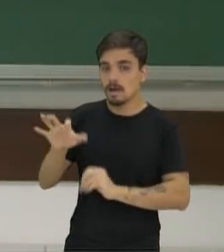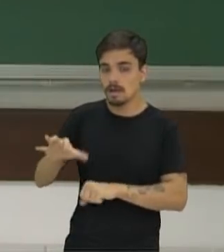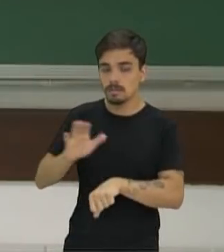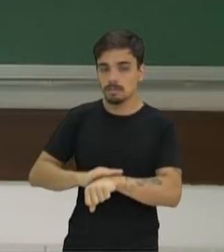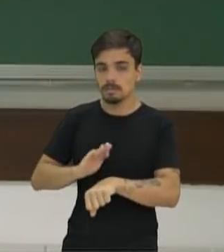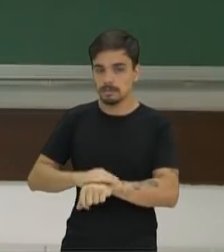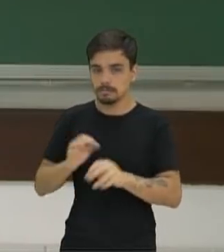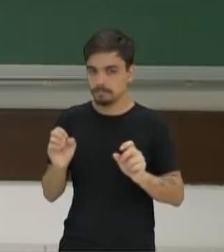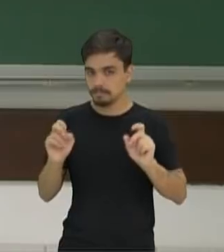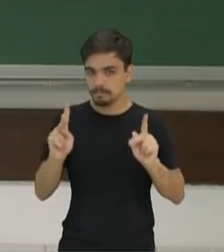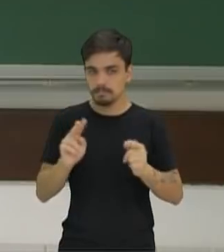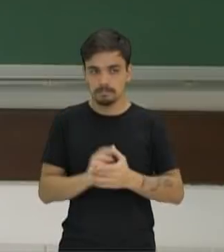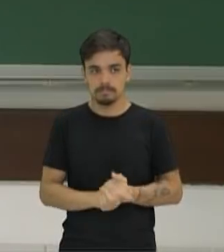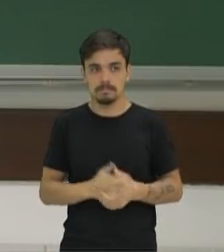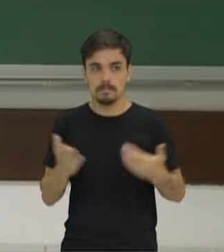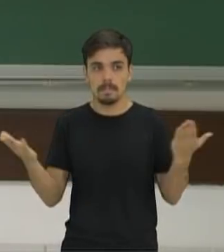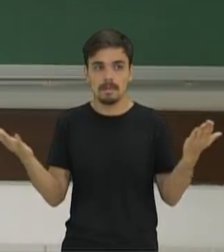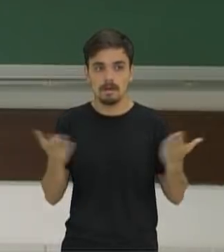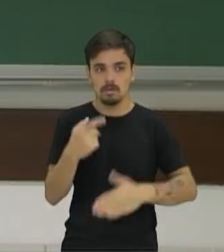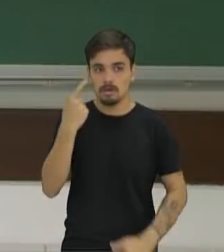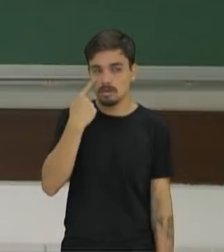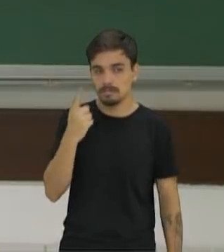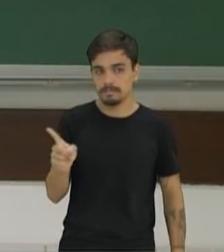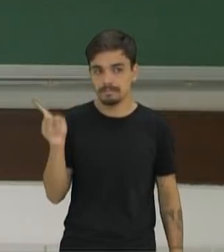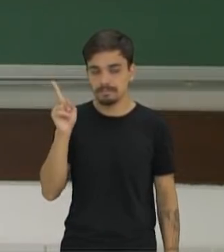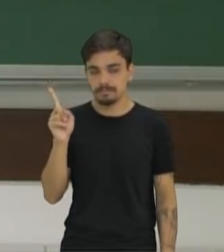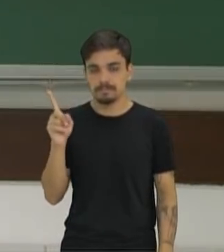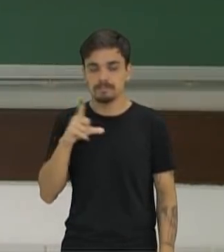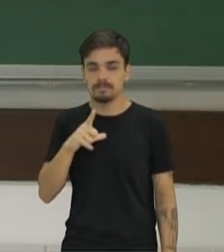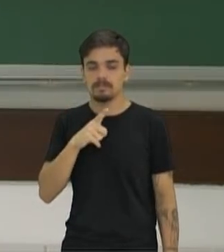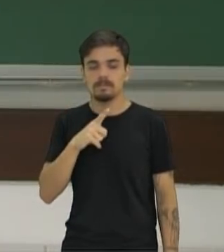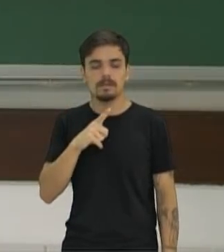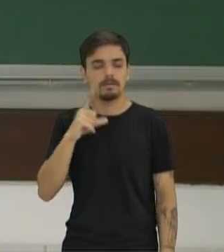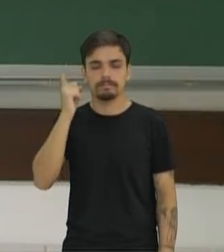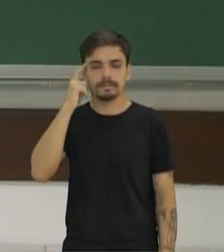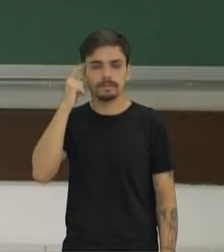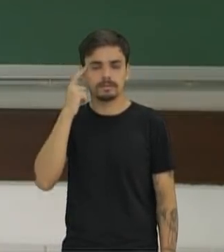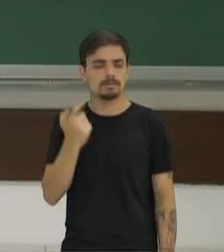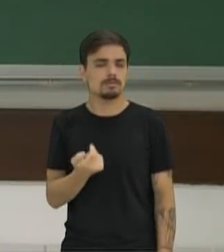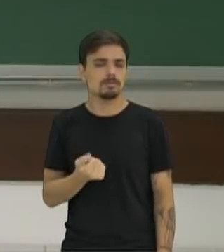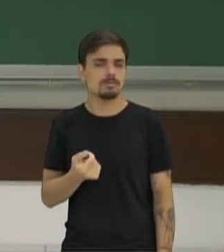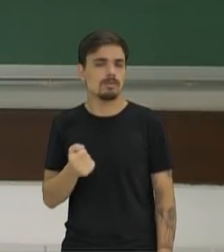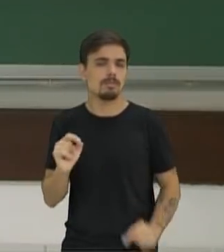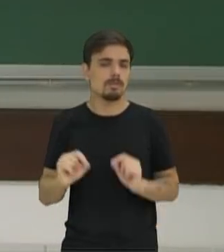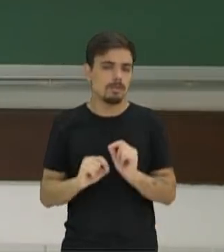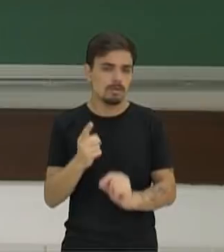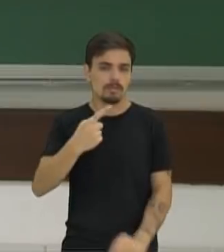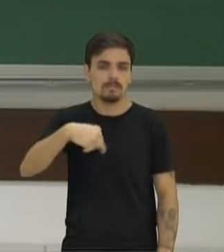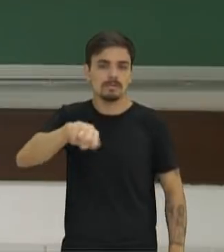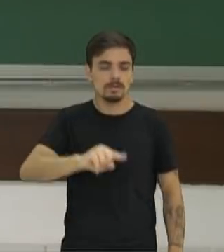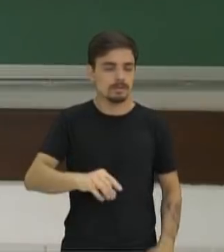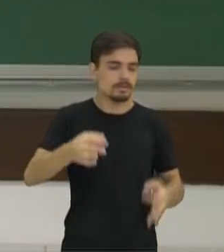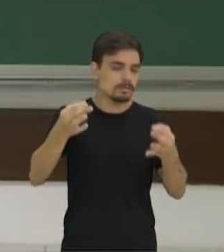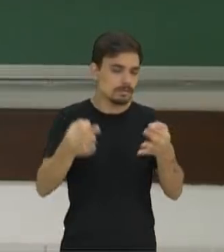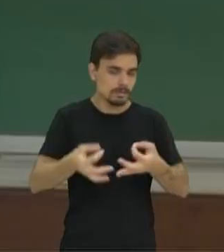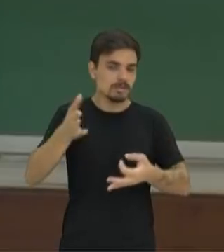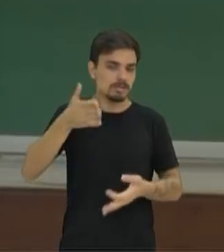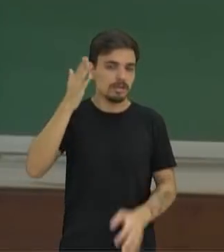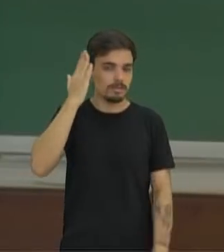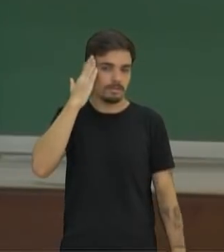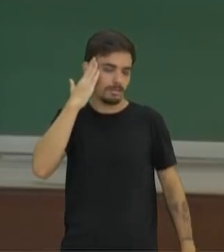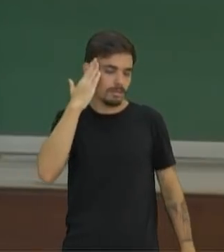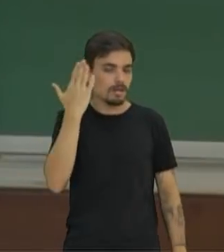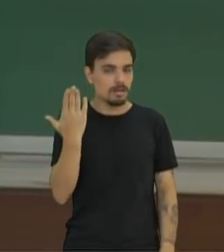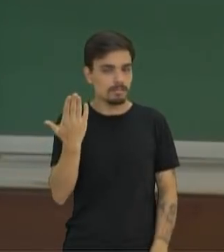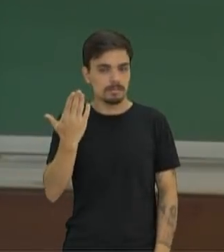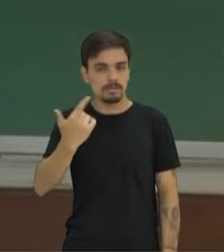ok? Nós vamos, então, começar pensando um pouquinho sobre algo que vocês possivelmente já ouviram.